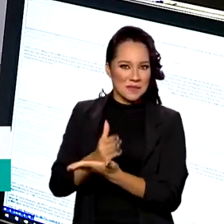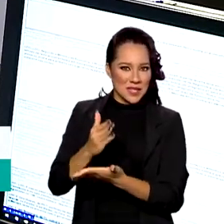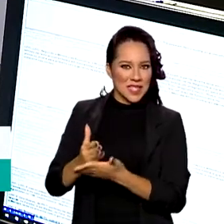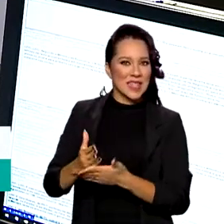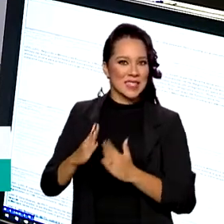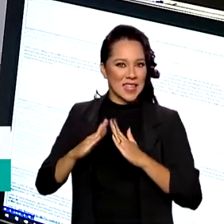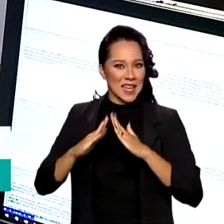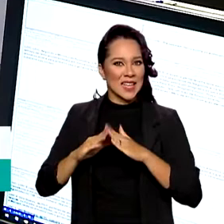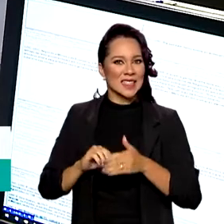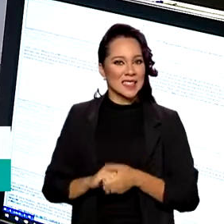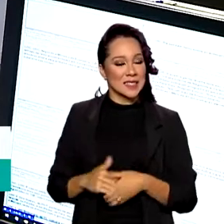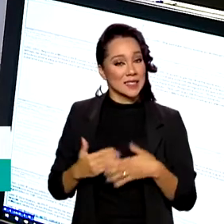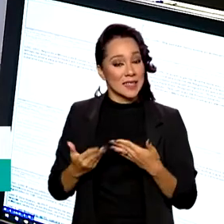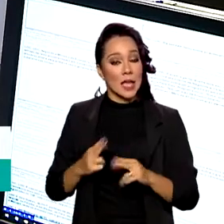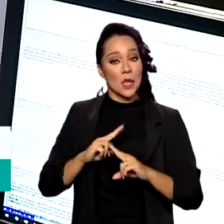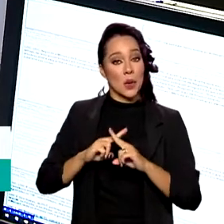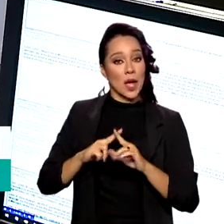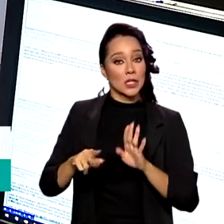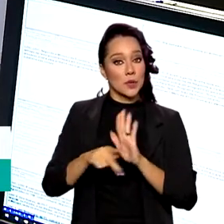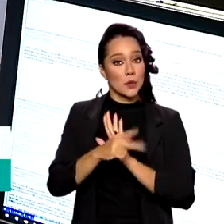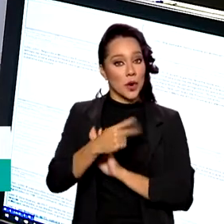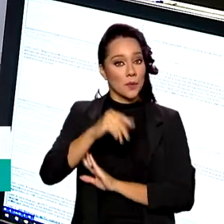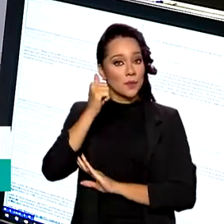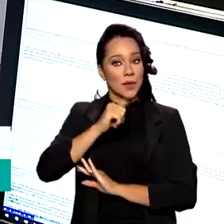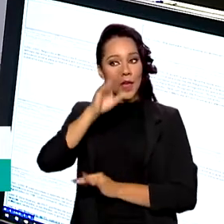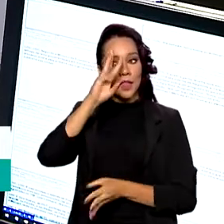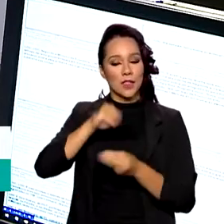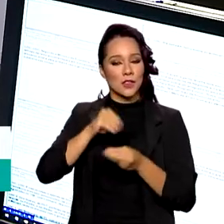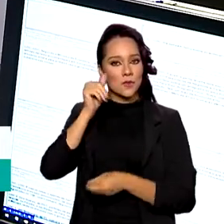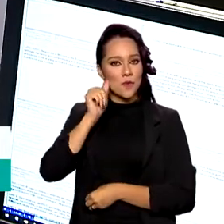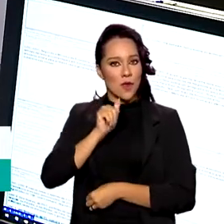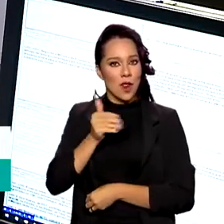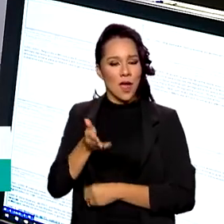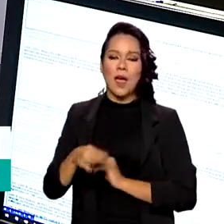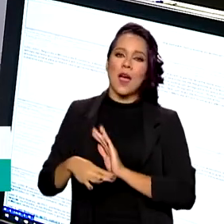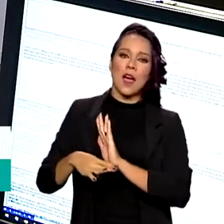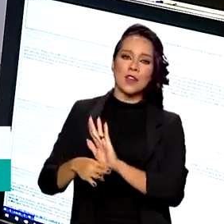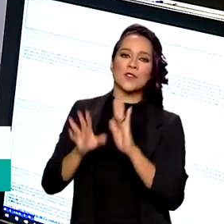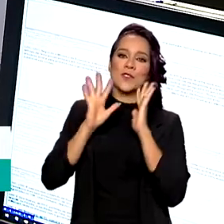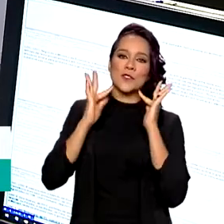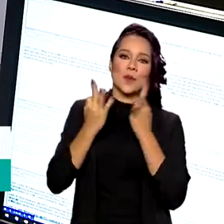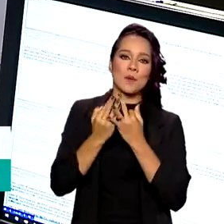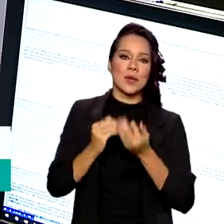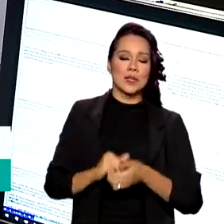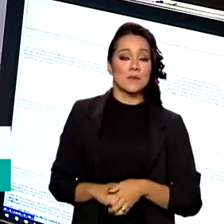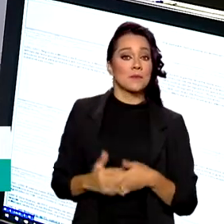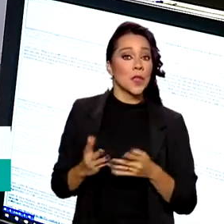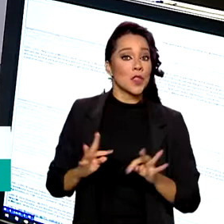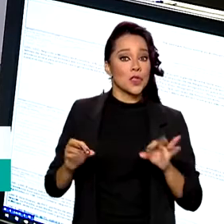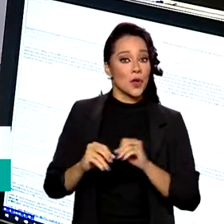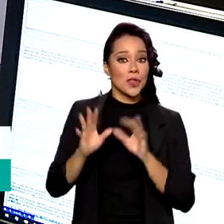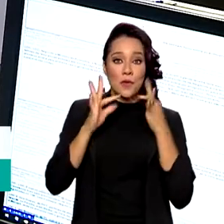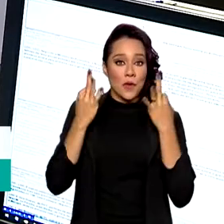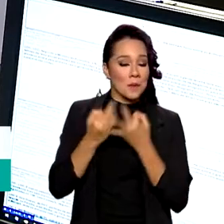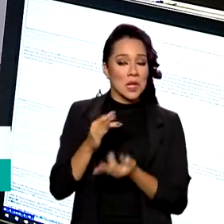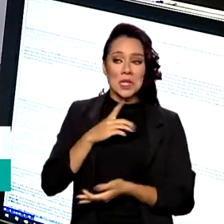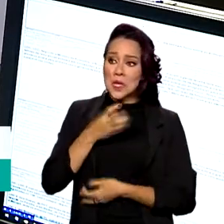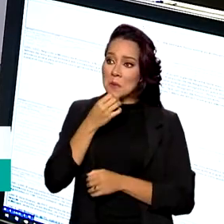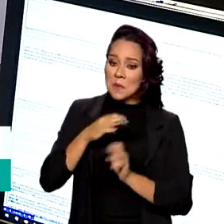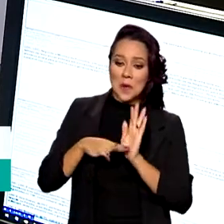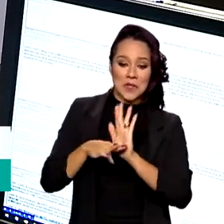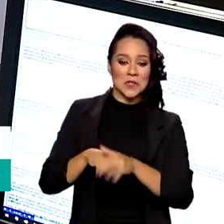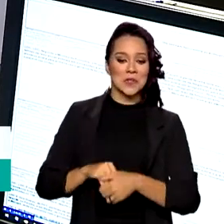mais uma vez o caixa para elas entende a mulher ajuda as famílias que com isso toda a família beneficiada